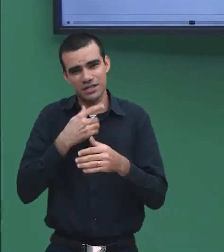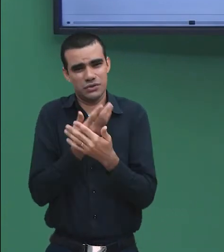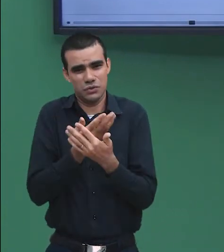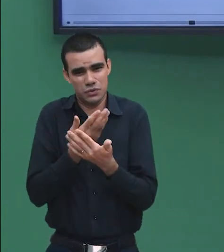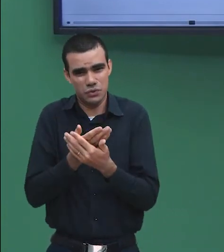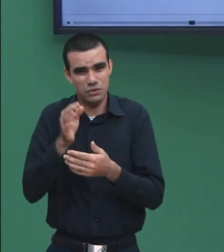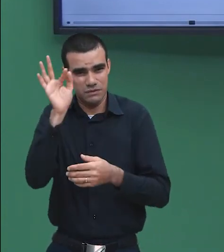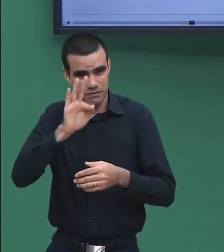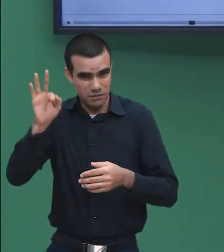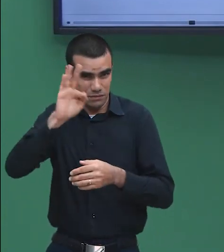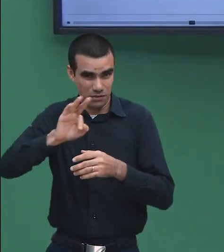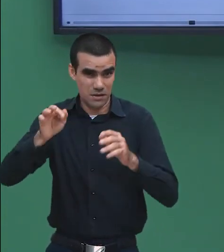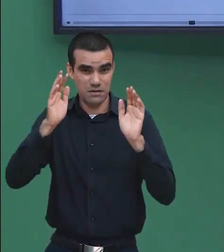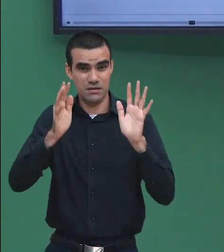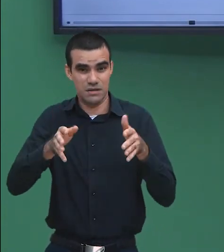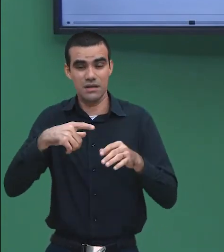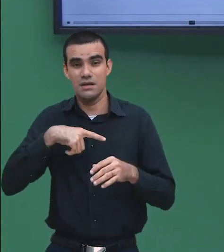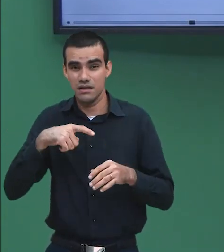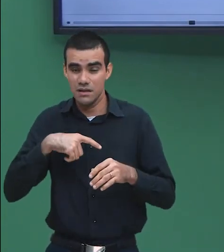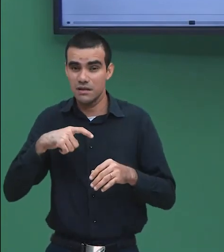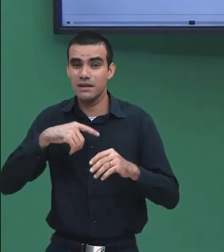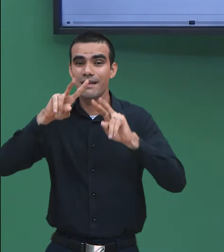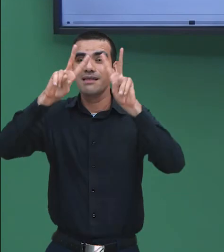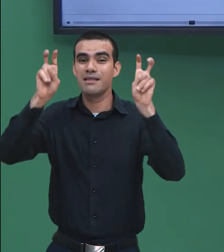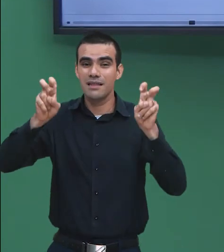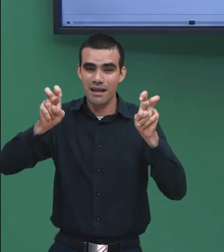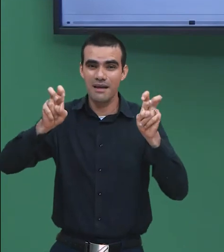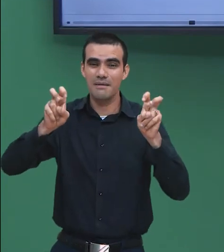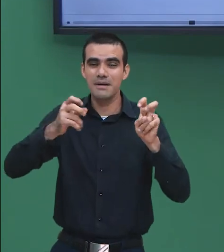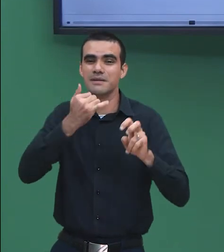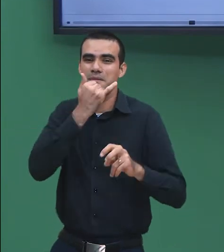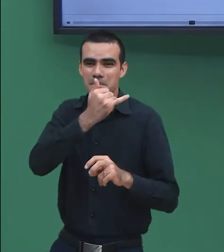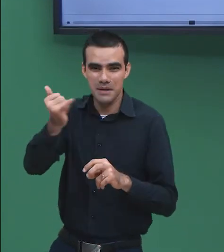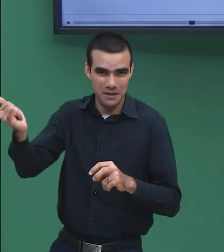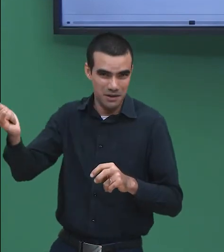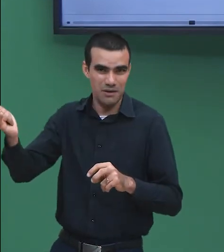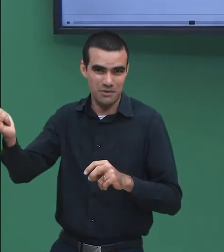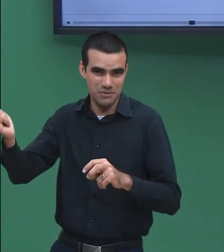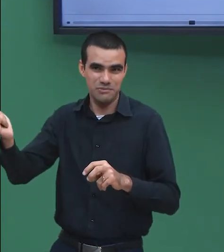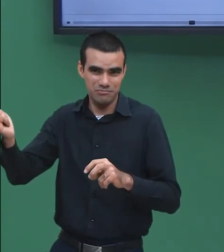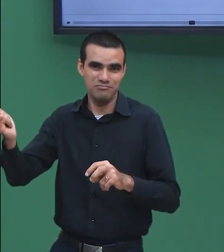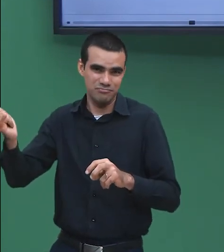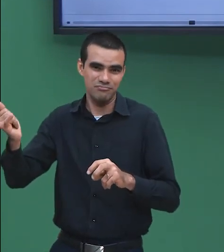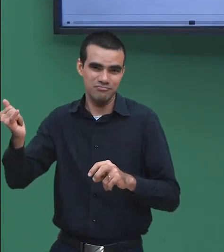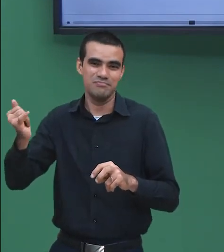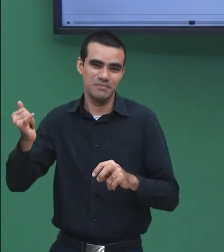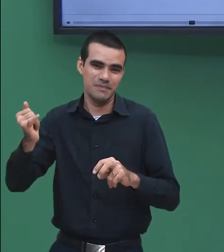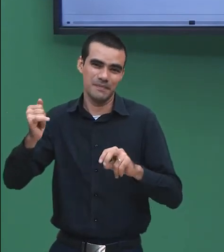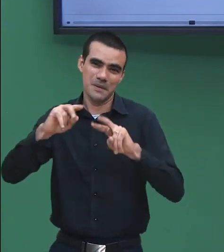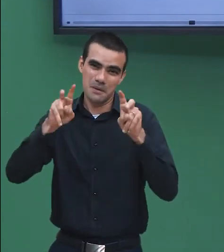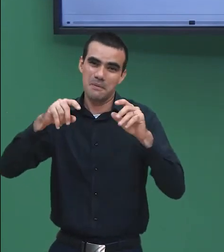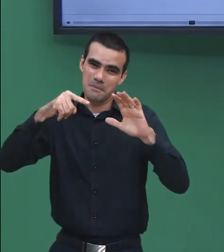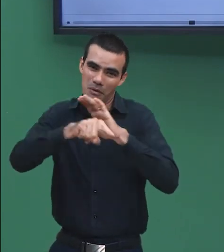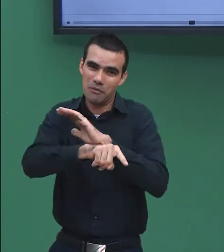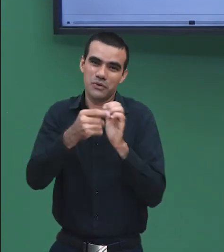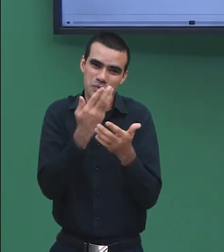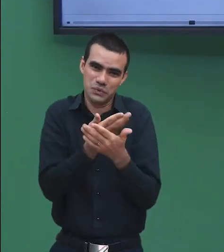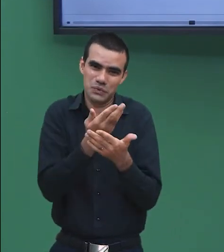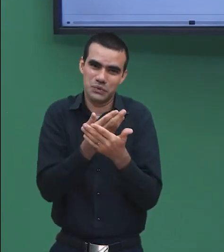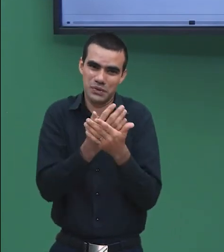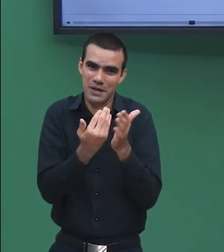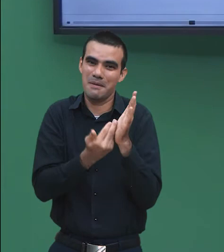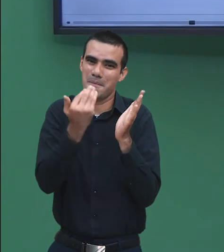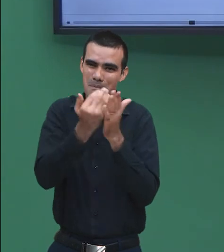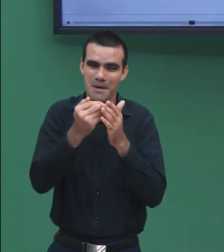em estudos acadêmicos, estudos que tratam só sobre o impacto do perdão na vida das pessoas. É bom aprofundar isso,